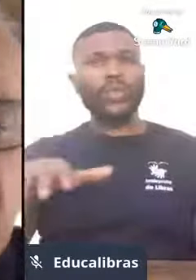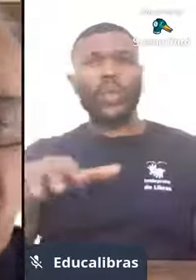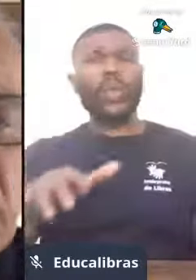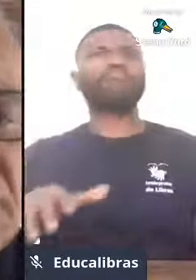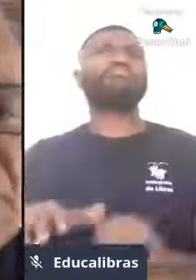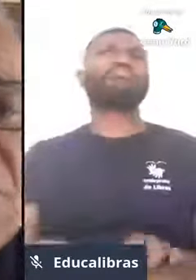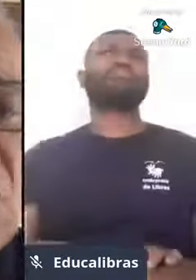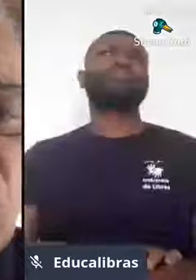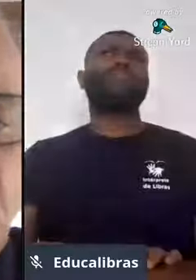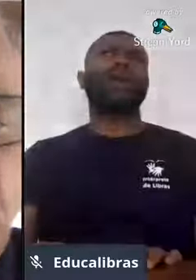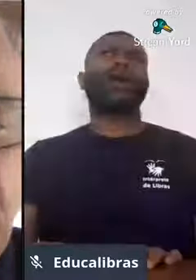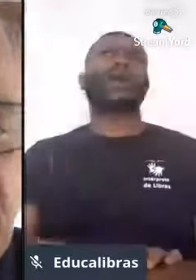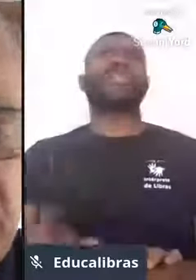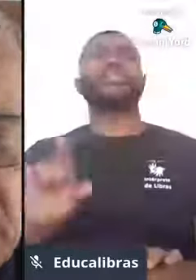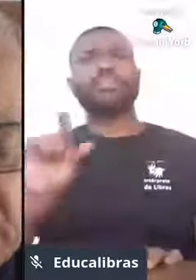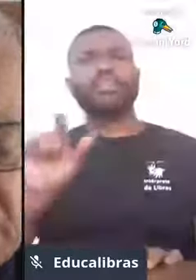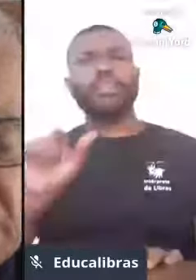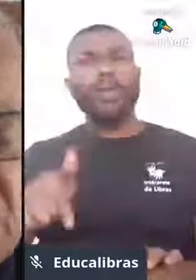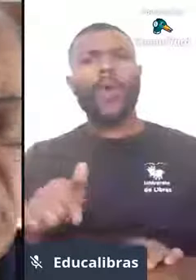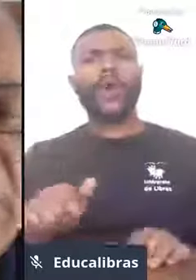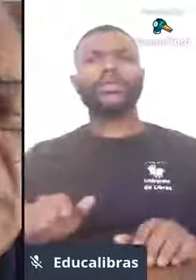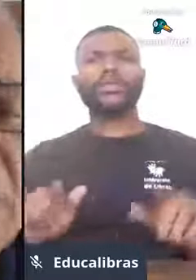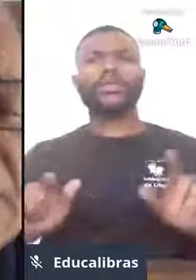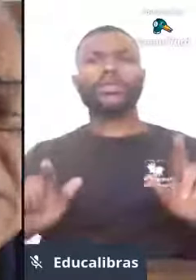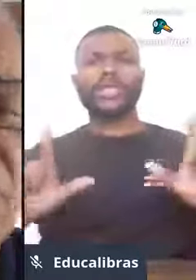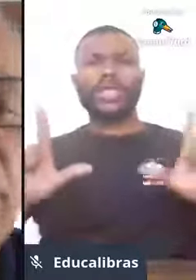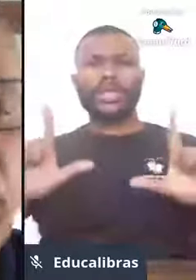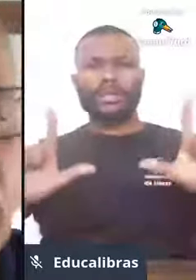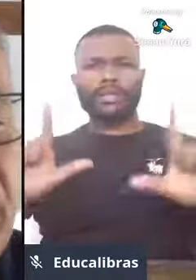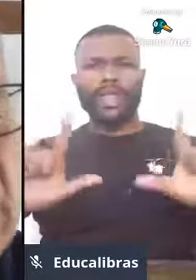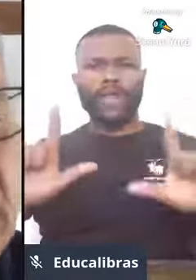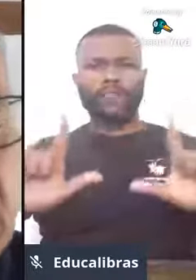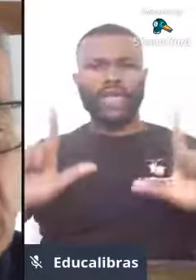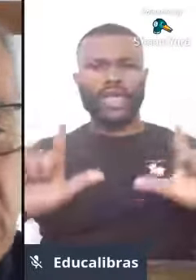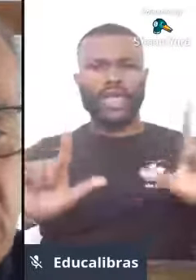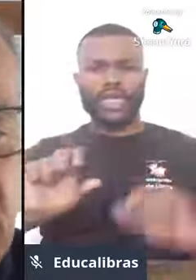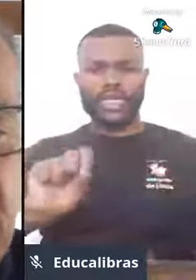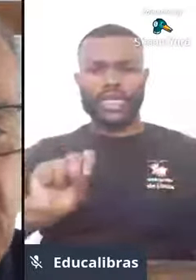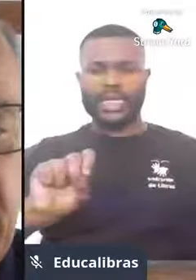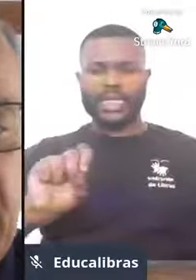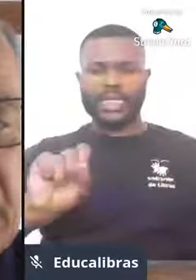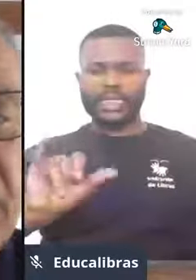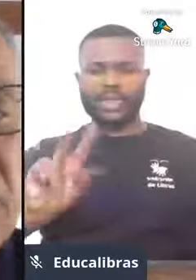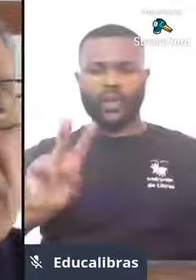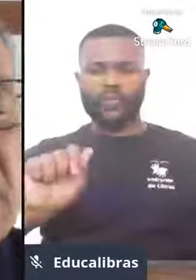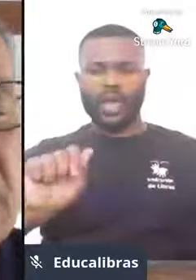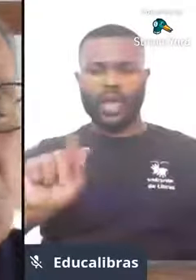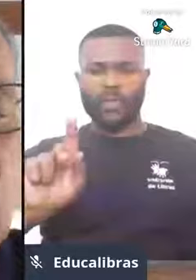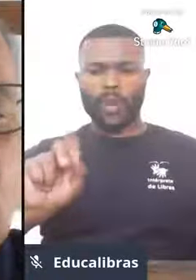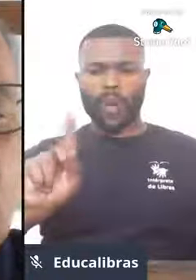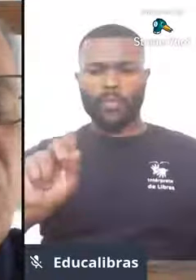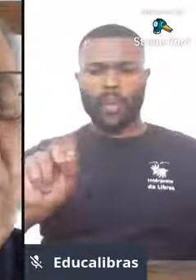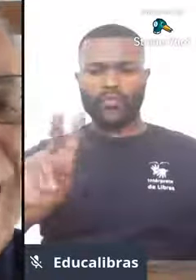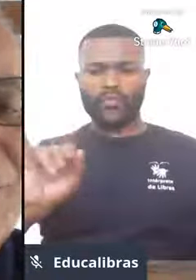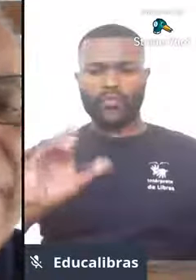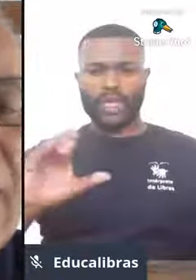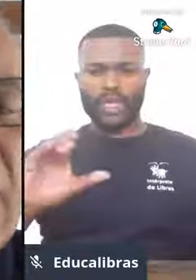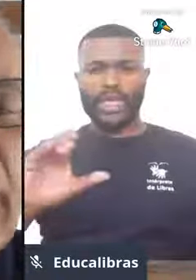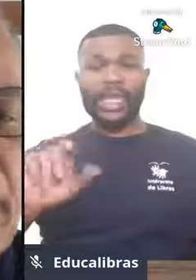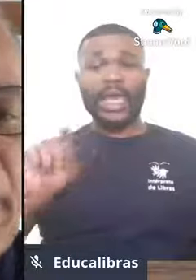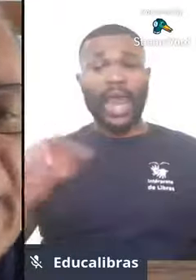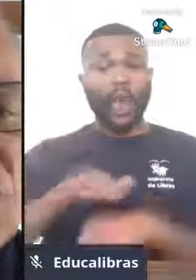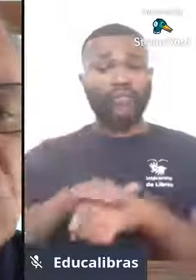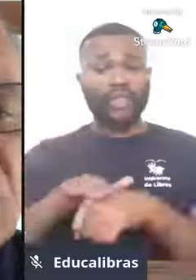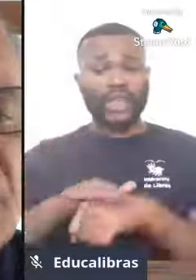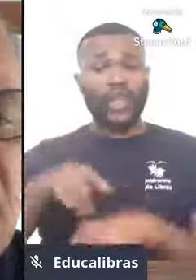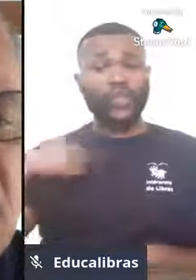que eu assistindo um programa, se não me engano, da Silvia Popovic, ela estava entrevistando um advogado que era